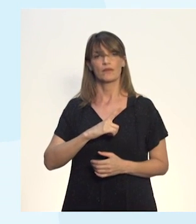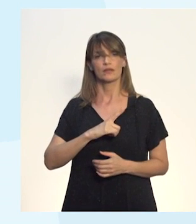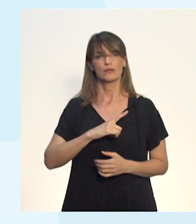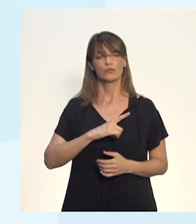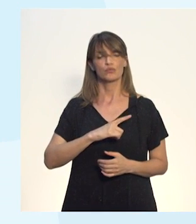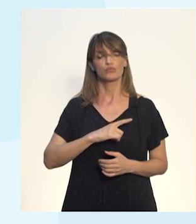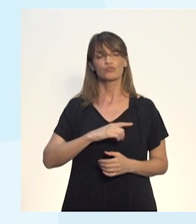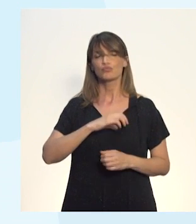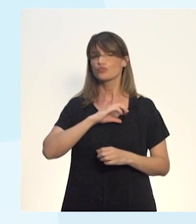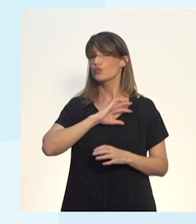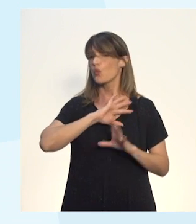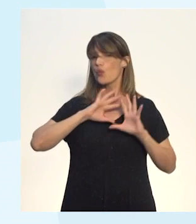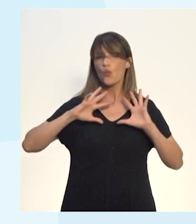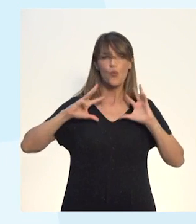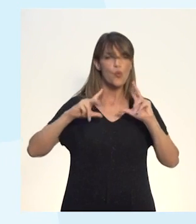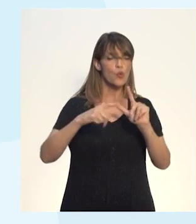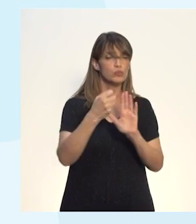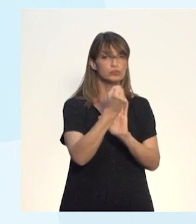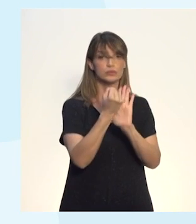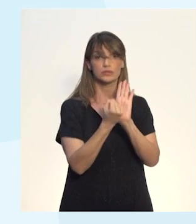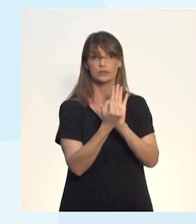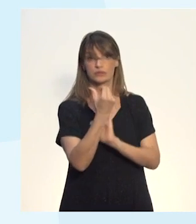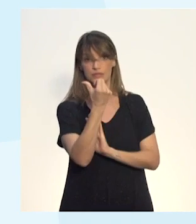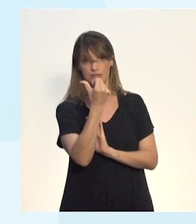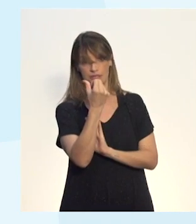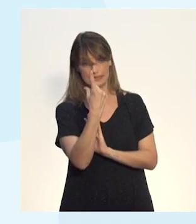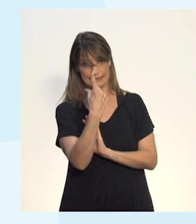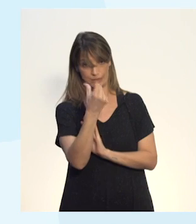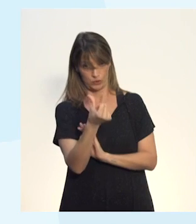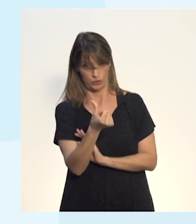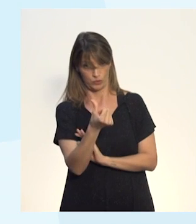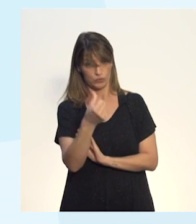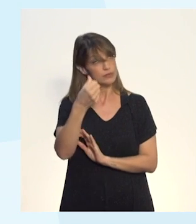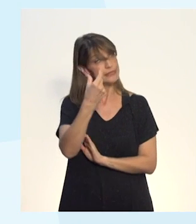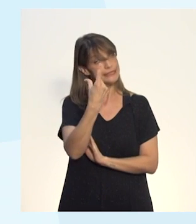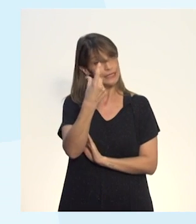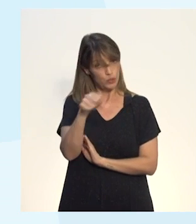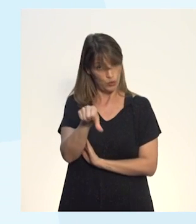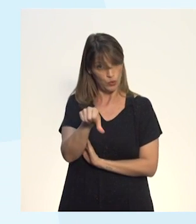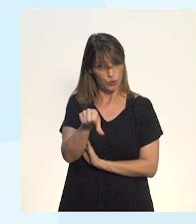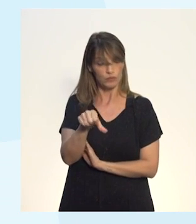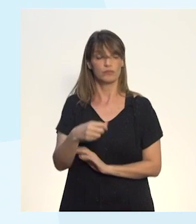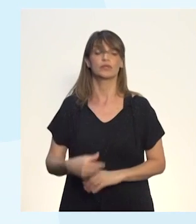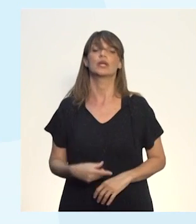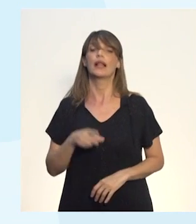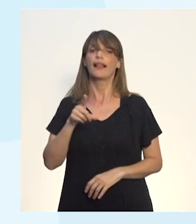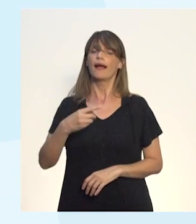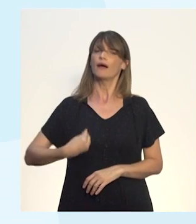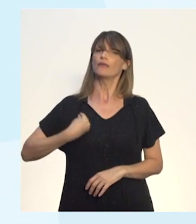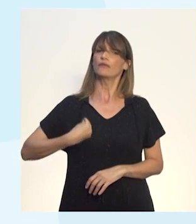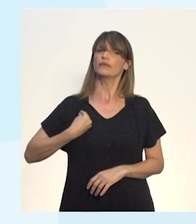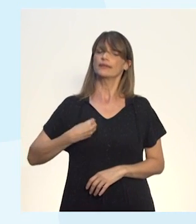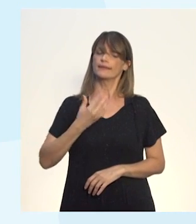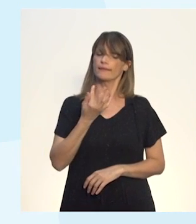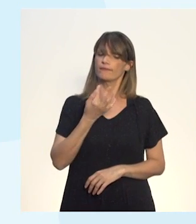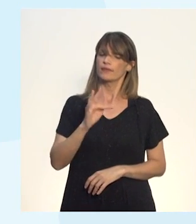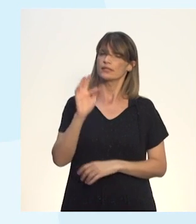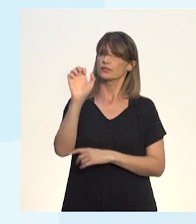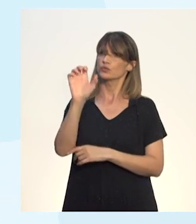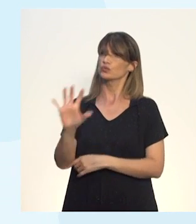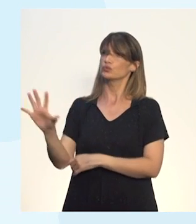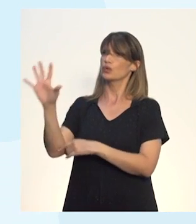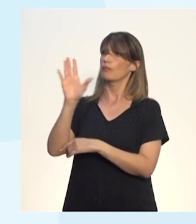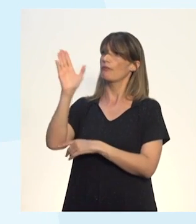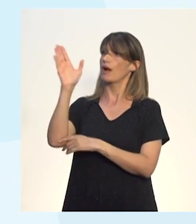século XIX. E desta vivência do Victor Hugo na França, na Europa de forma geral,